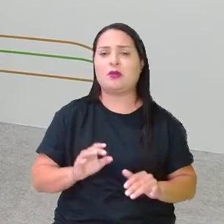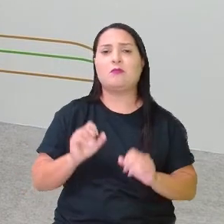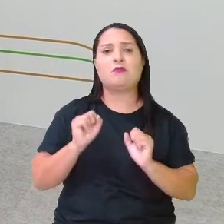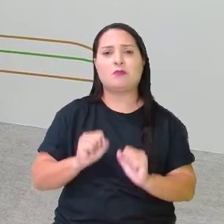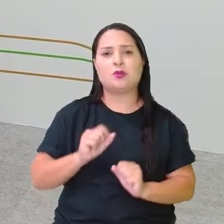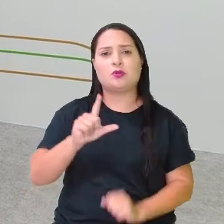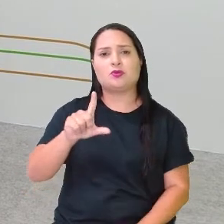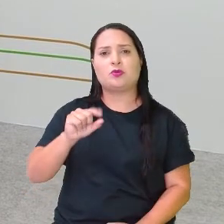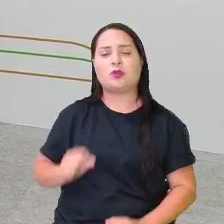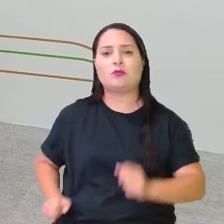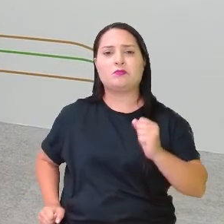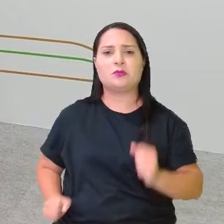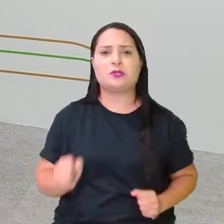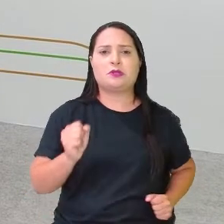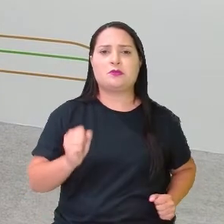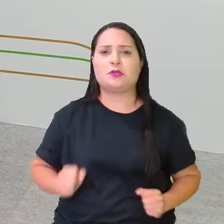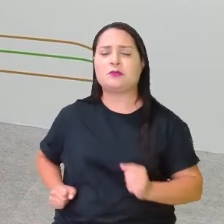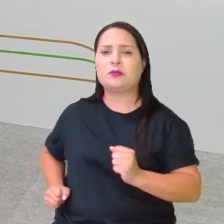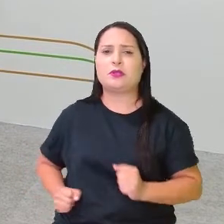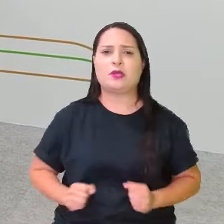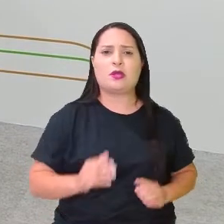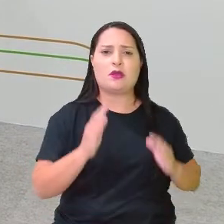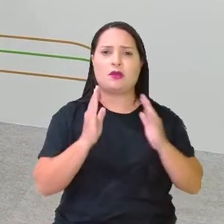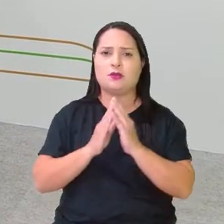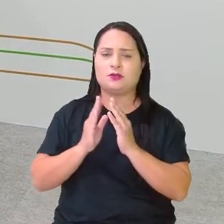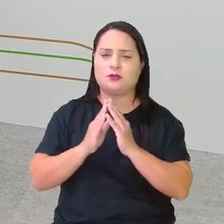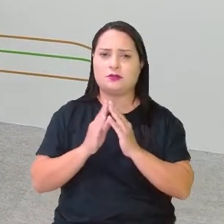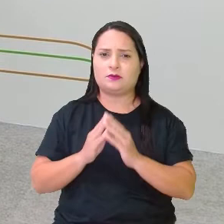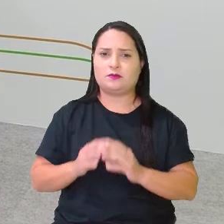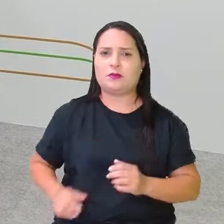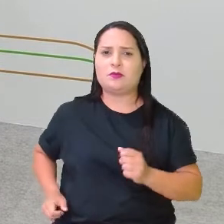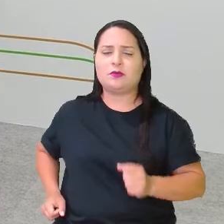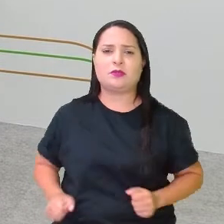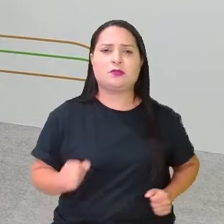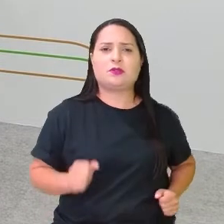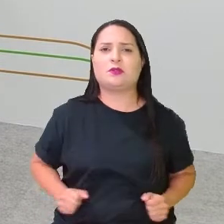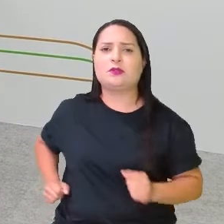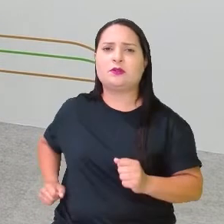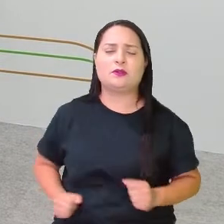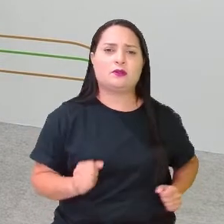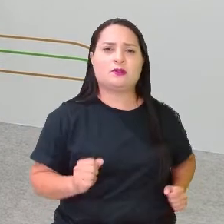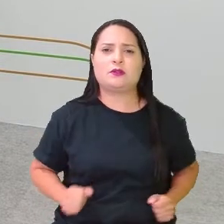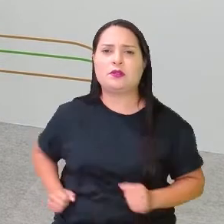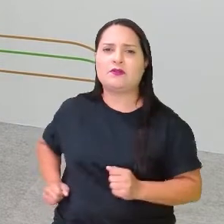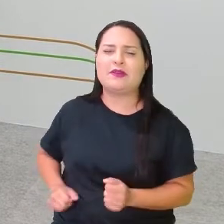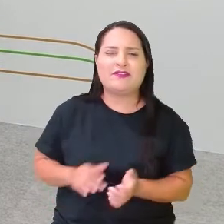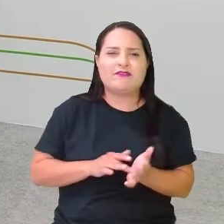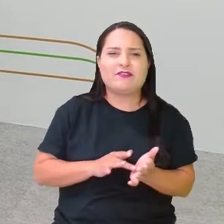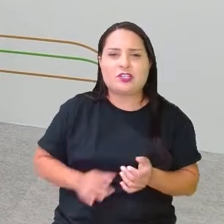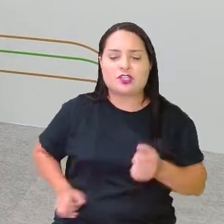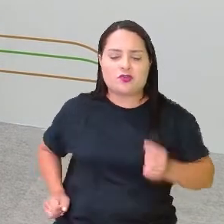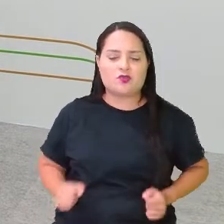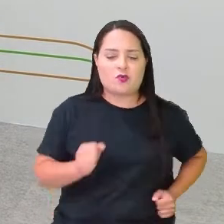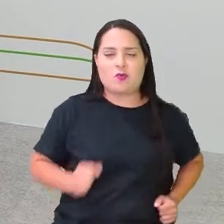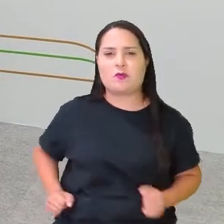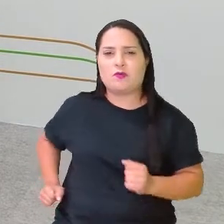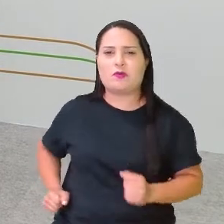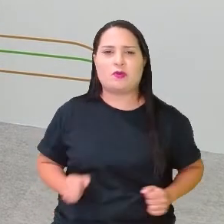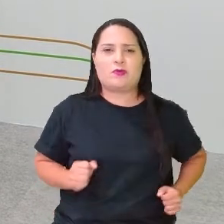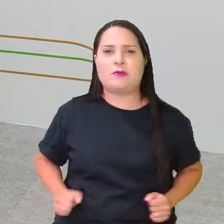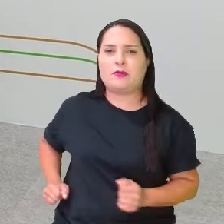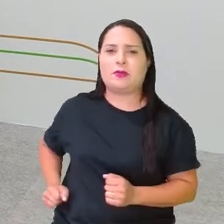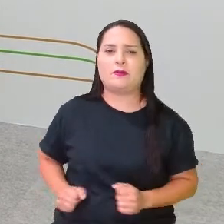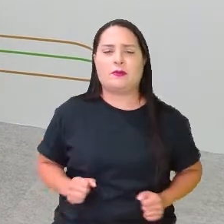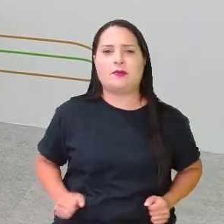se você está começando agora, né, a prática de exercício, você pode fazer ela curtinha. Então finge que está correndo aqui, ó. Deixa